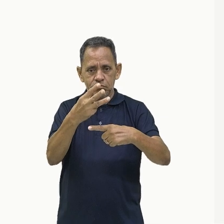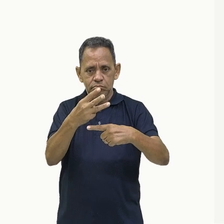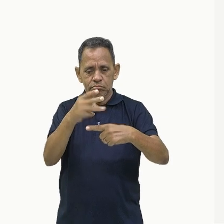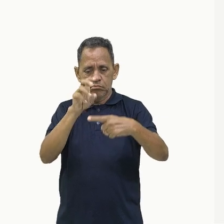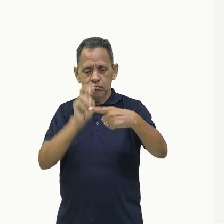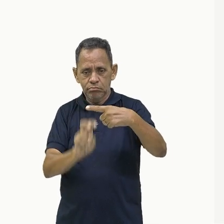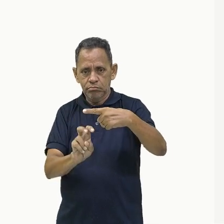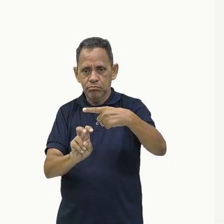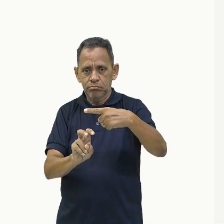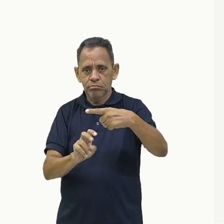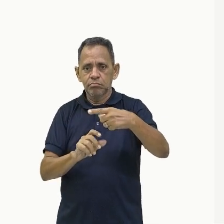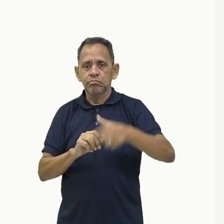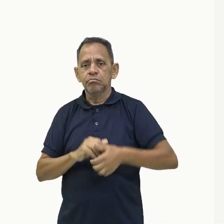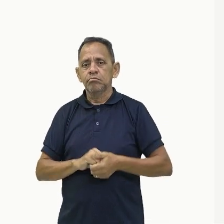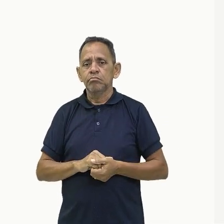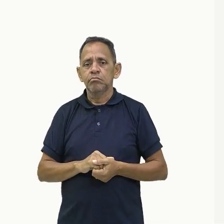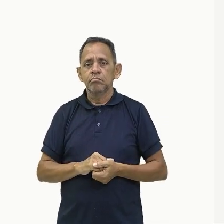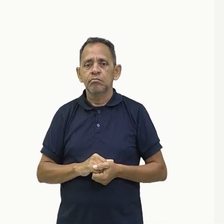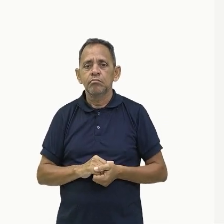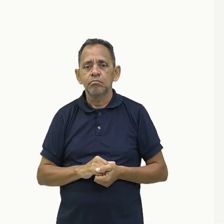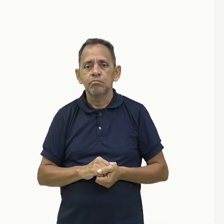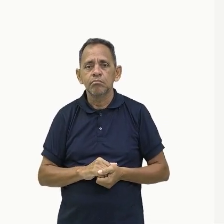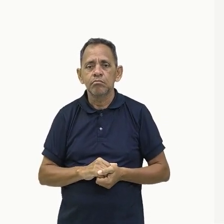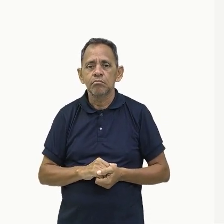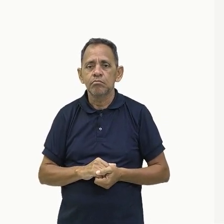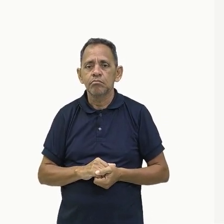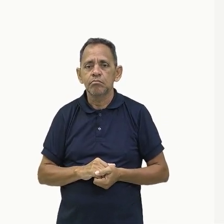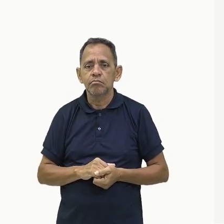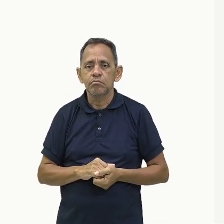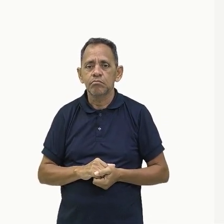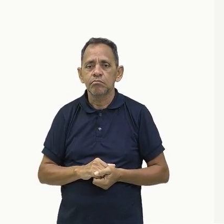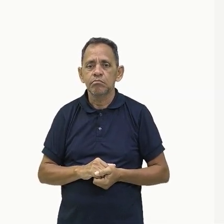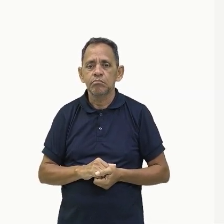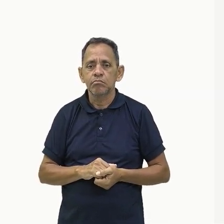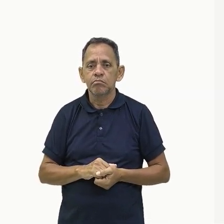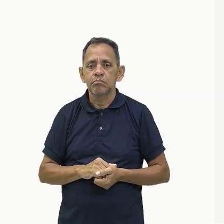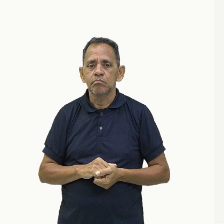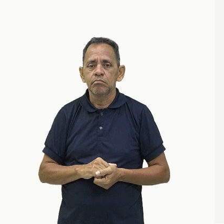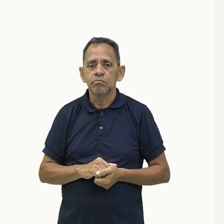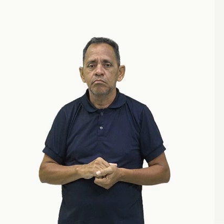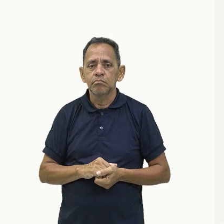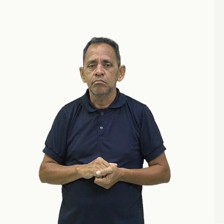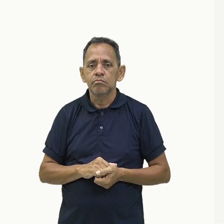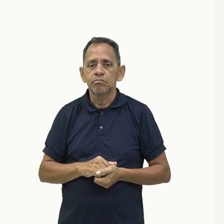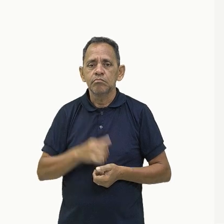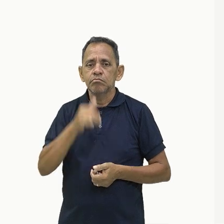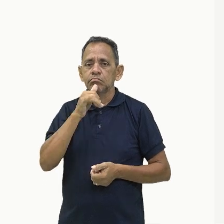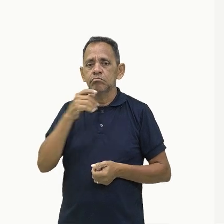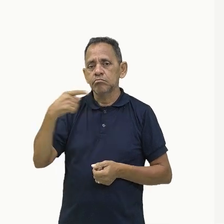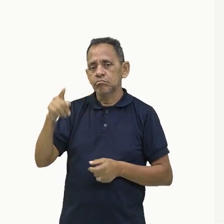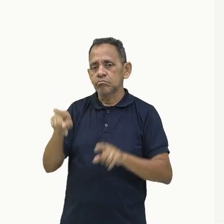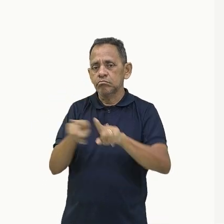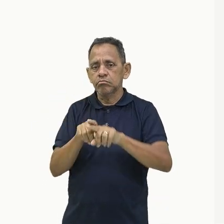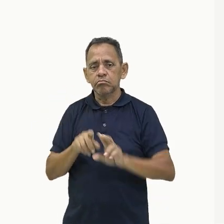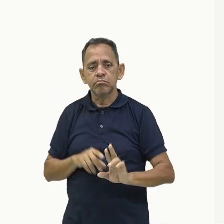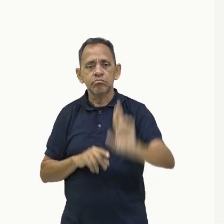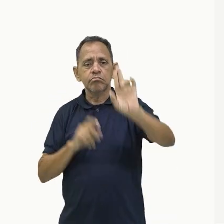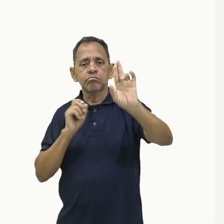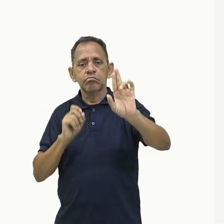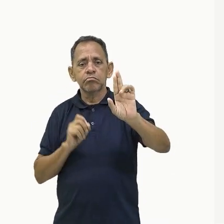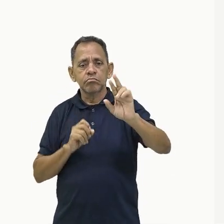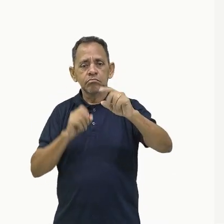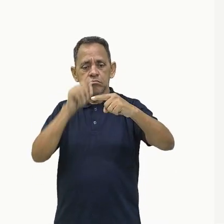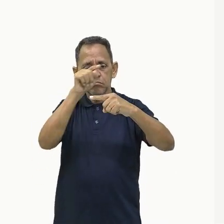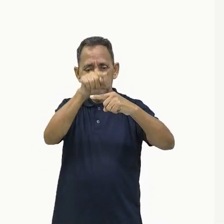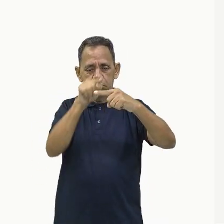sobre 5. Tá bom? E assim por diante. Vamos para a próxima. A representação de uma